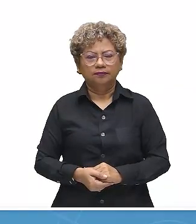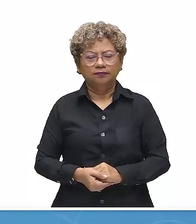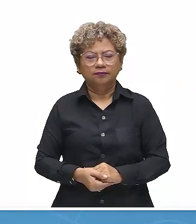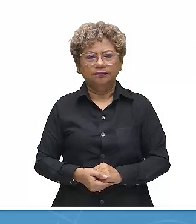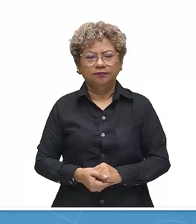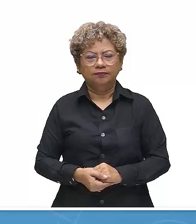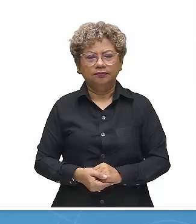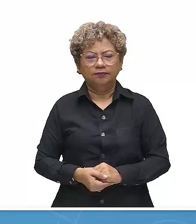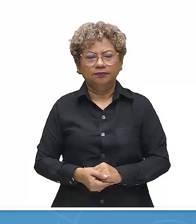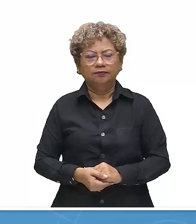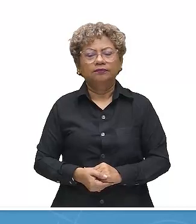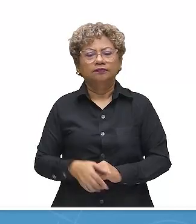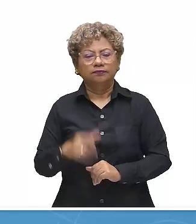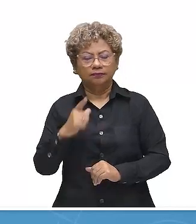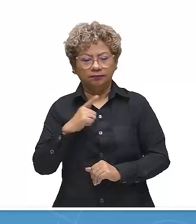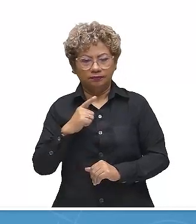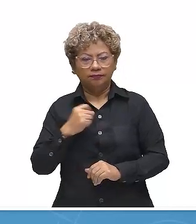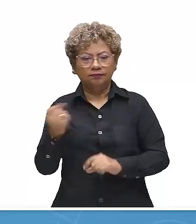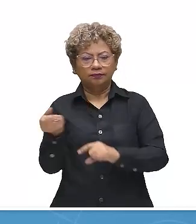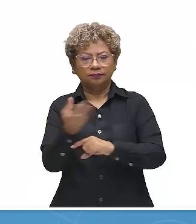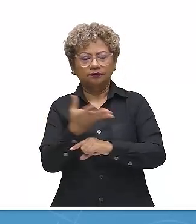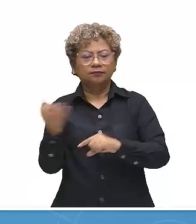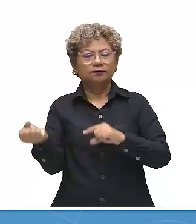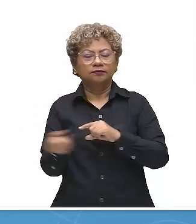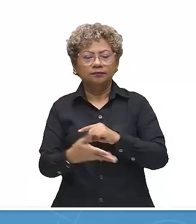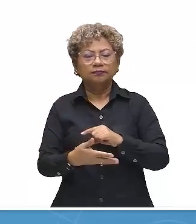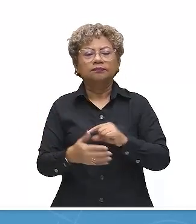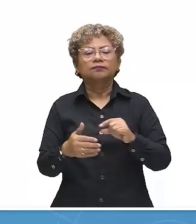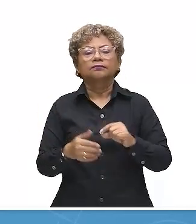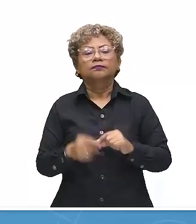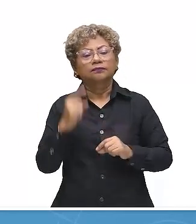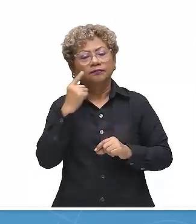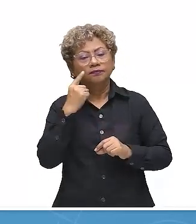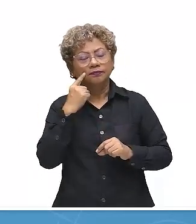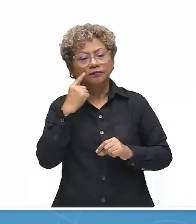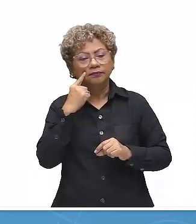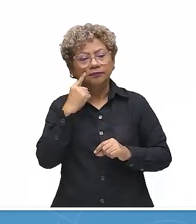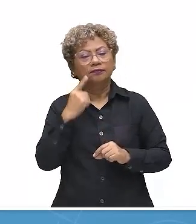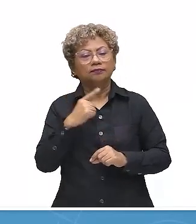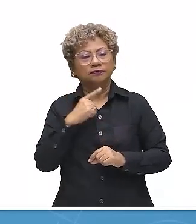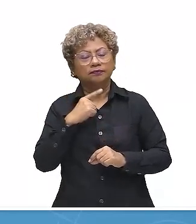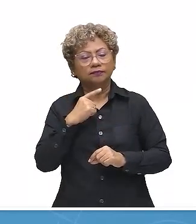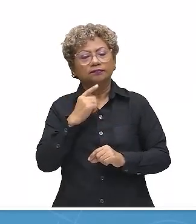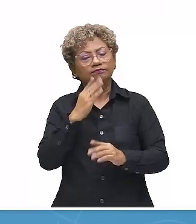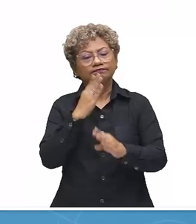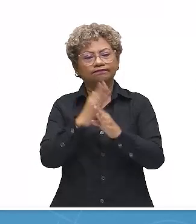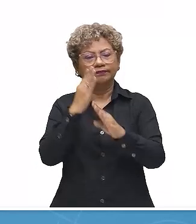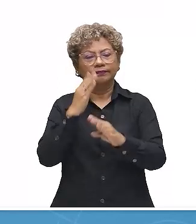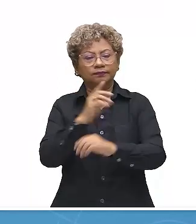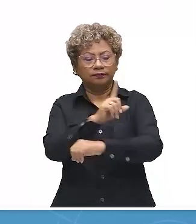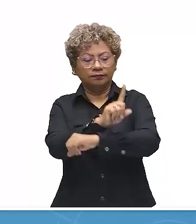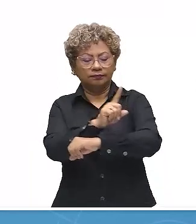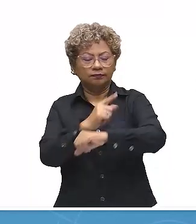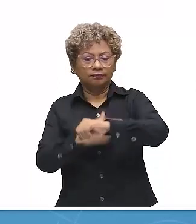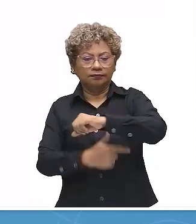irredutível. Então, a gente chegou aqui na 1 sobre 2, né? Então, a 1 sobre